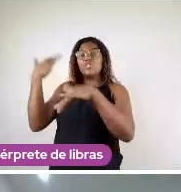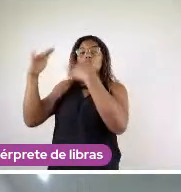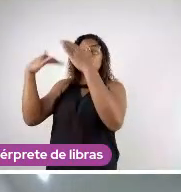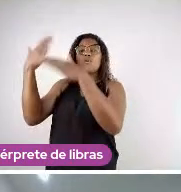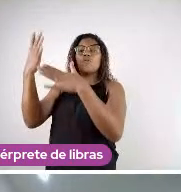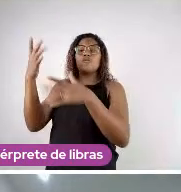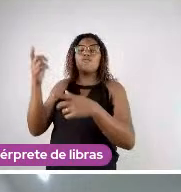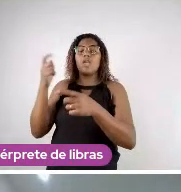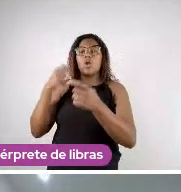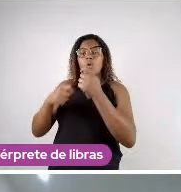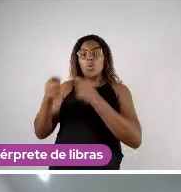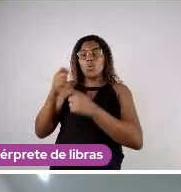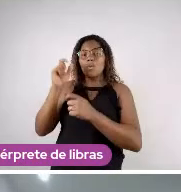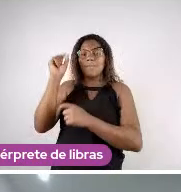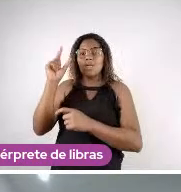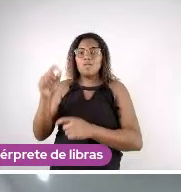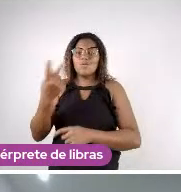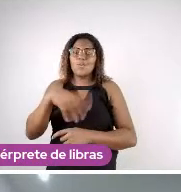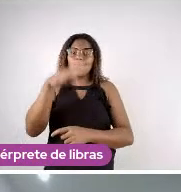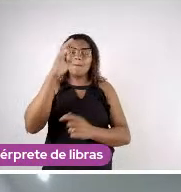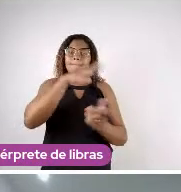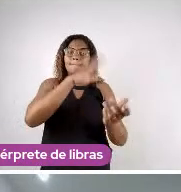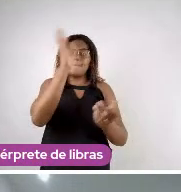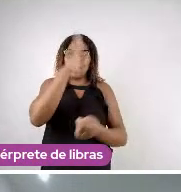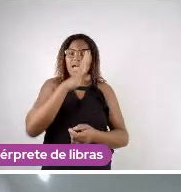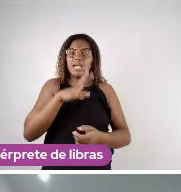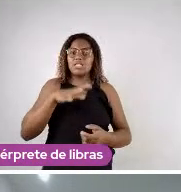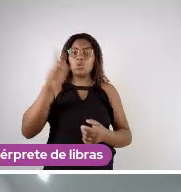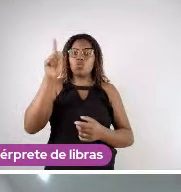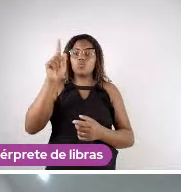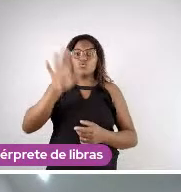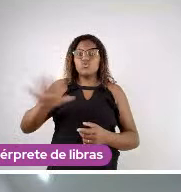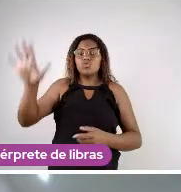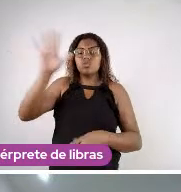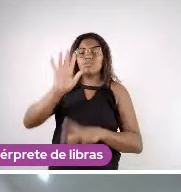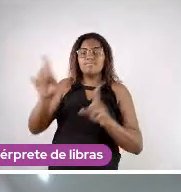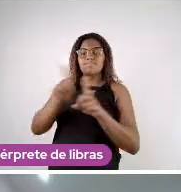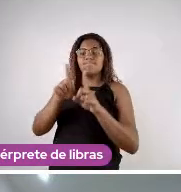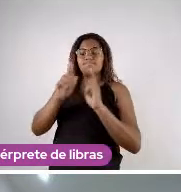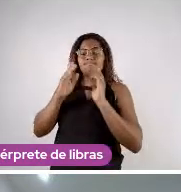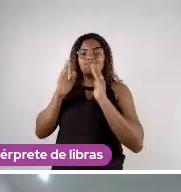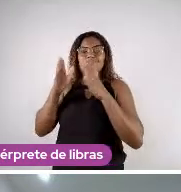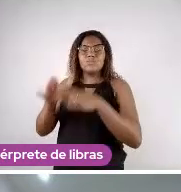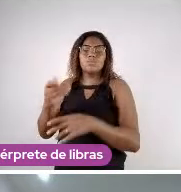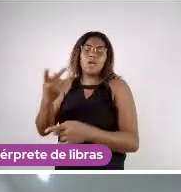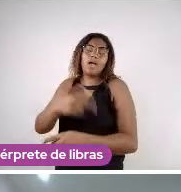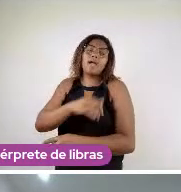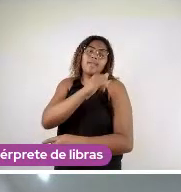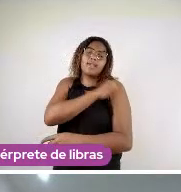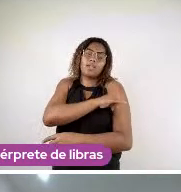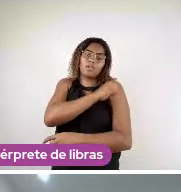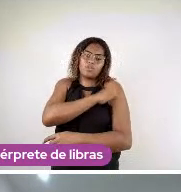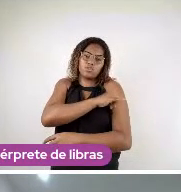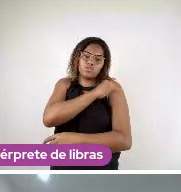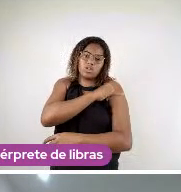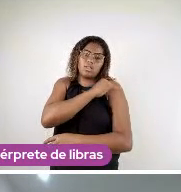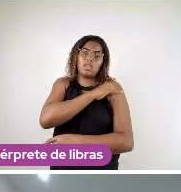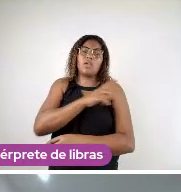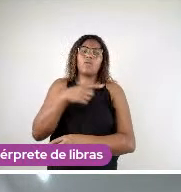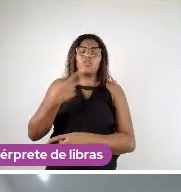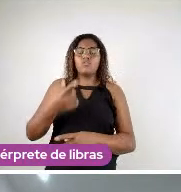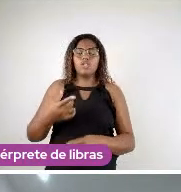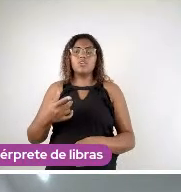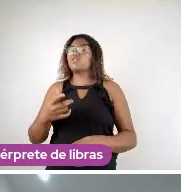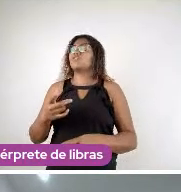no Brasil de uma forma geral e focando também um pouco na cidade do Rio de Janeiro. A gente contou para esse webinar com